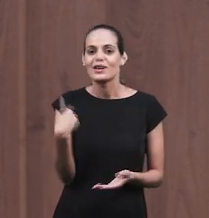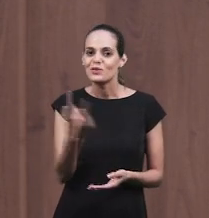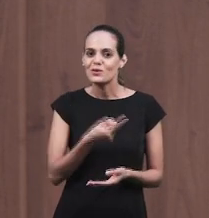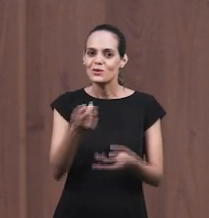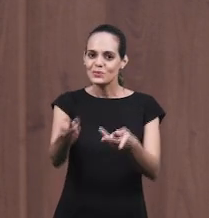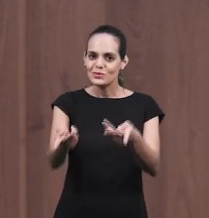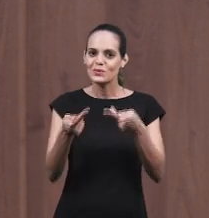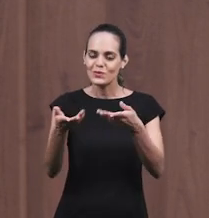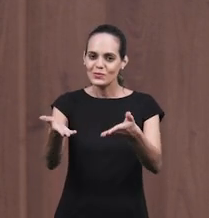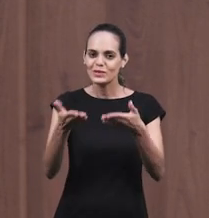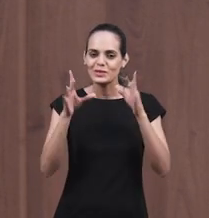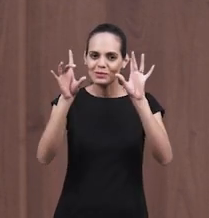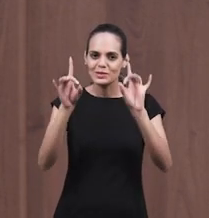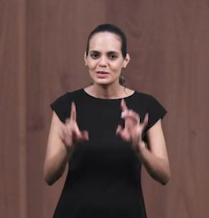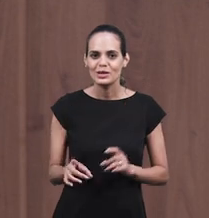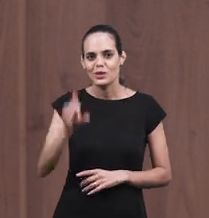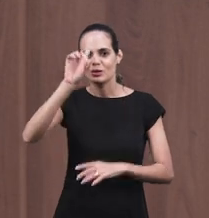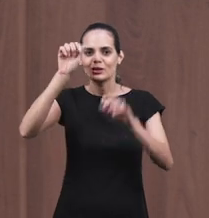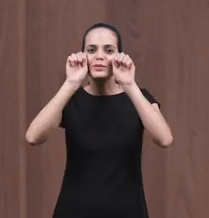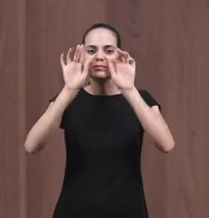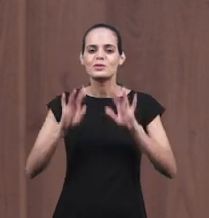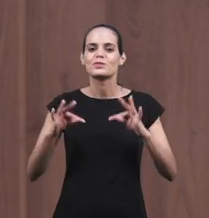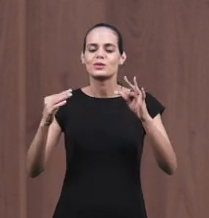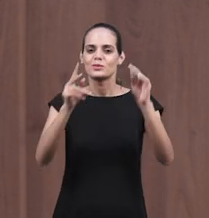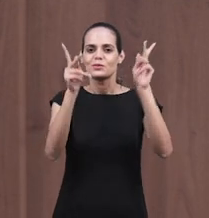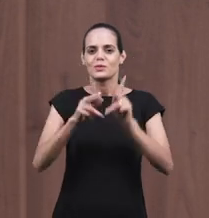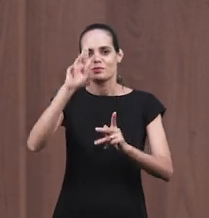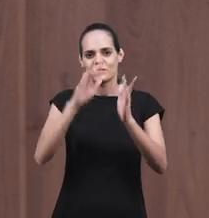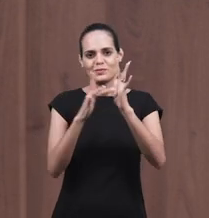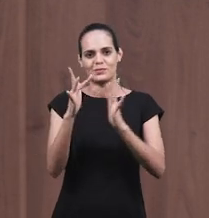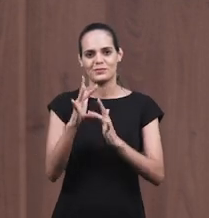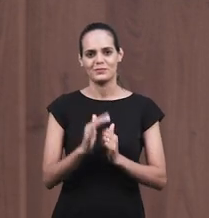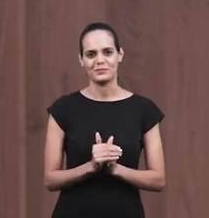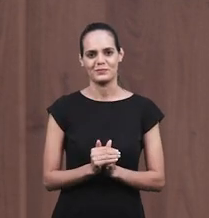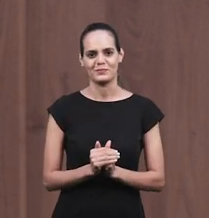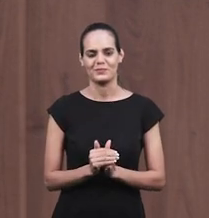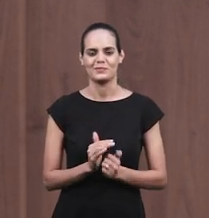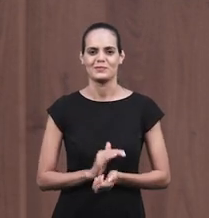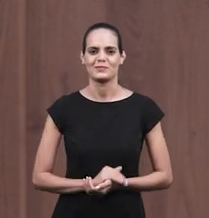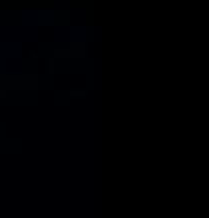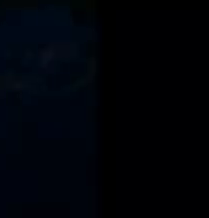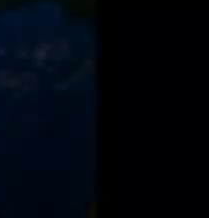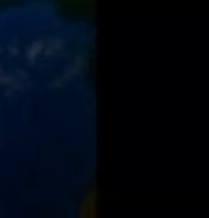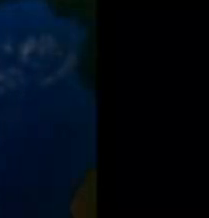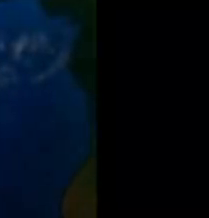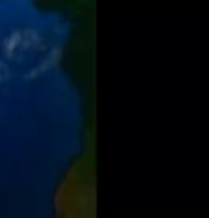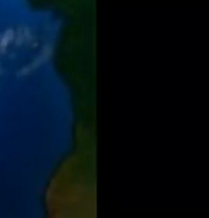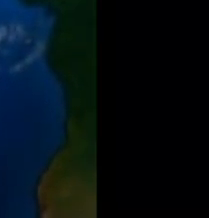10 horas da manhã. Você é nosso convidado. Que Deus então abençoe a todos com a paz do Senhor Jesus.